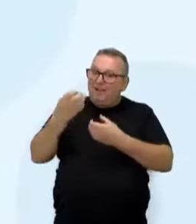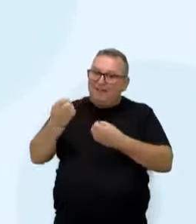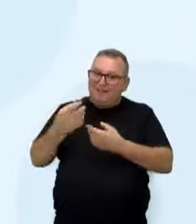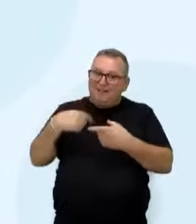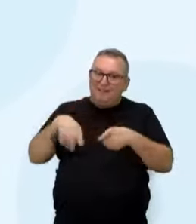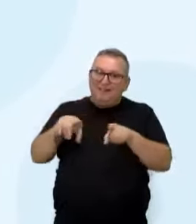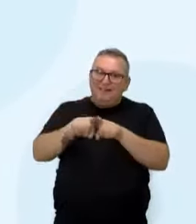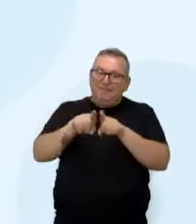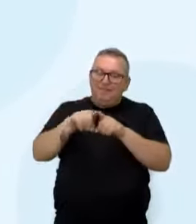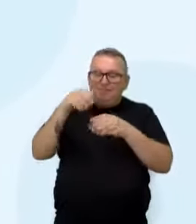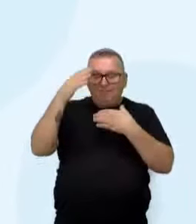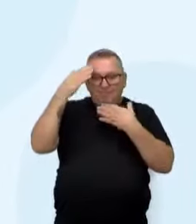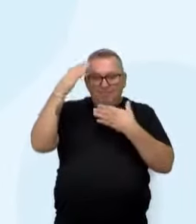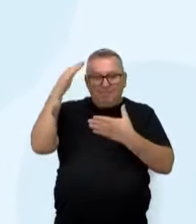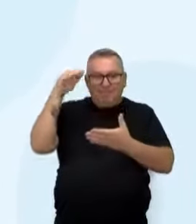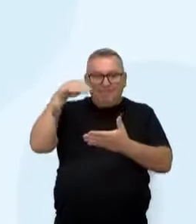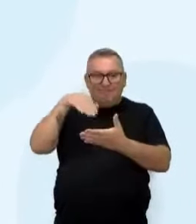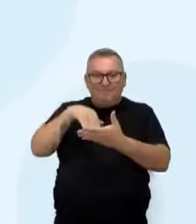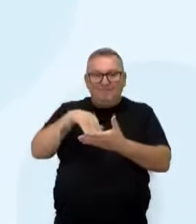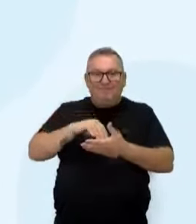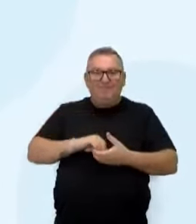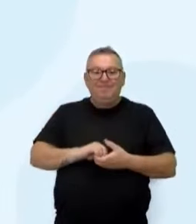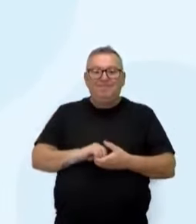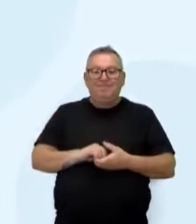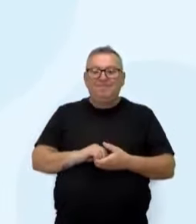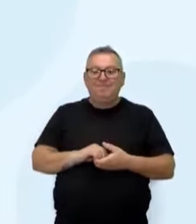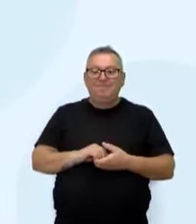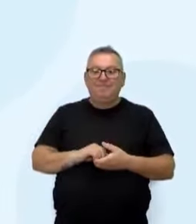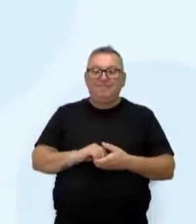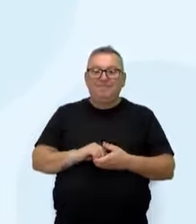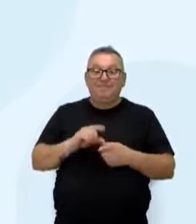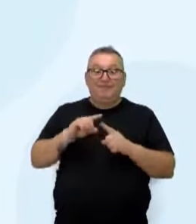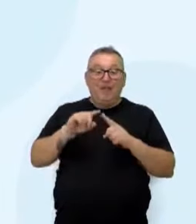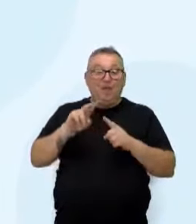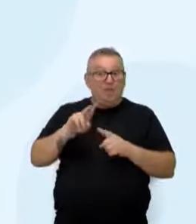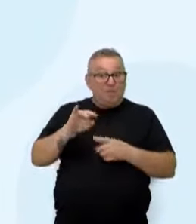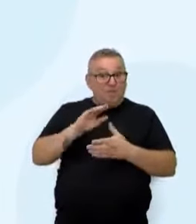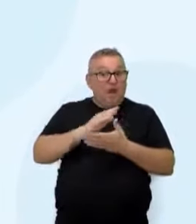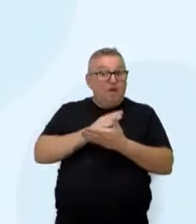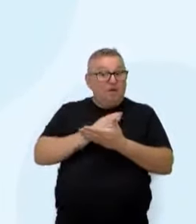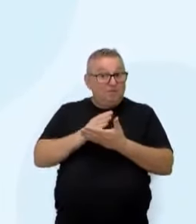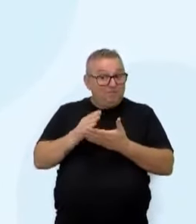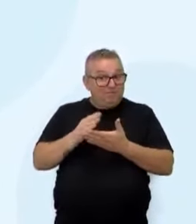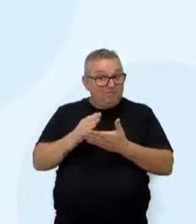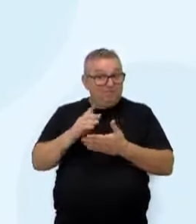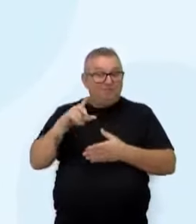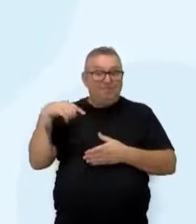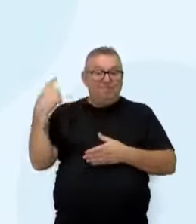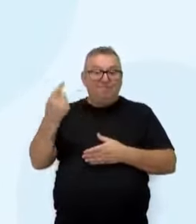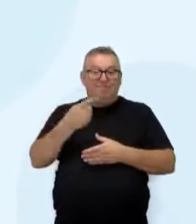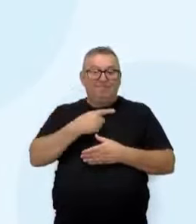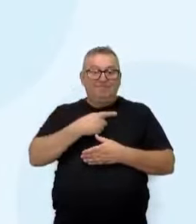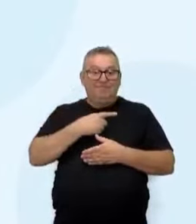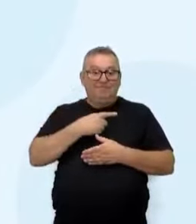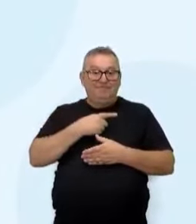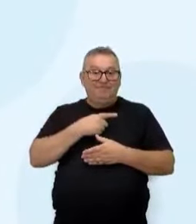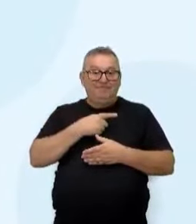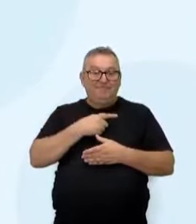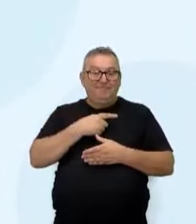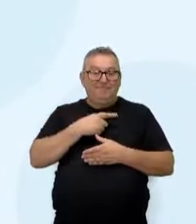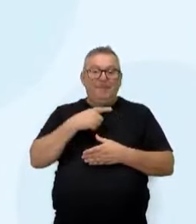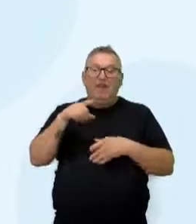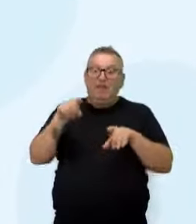nosso agradecimento final geral aí. Então, para começar antes da nossa